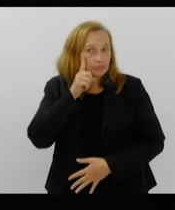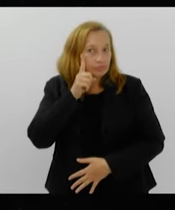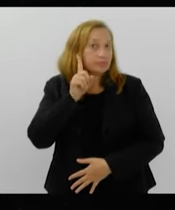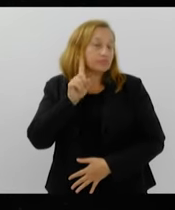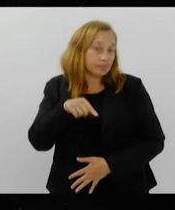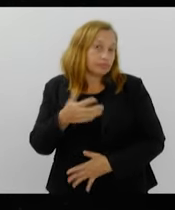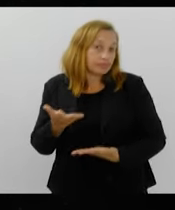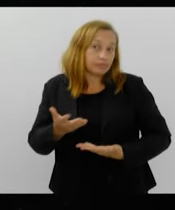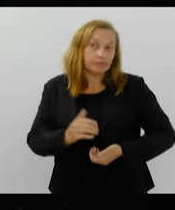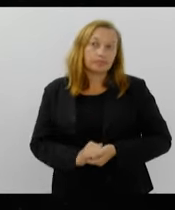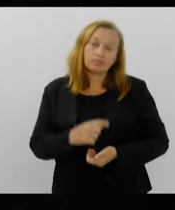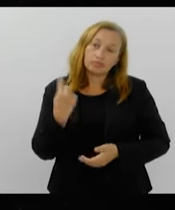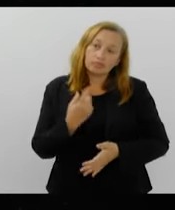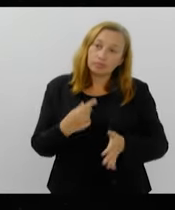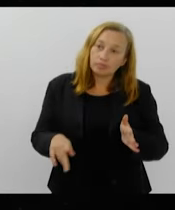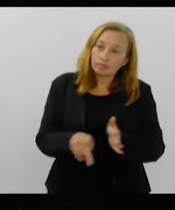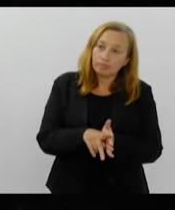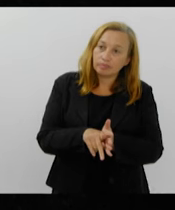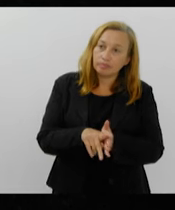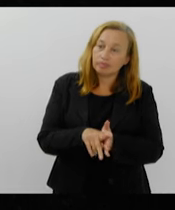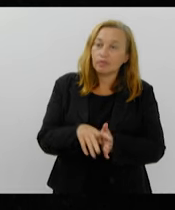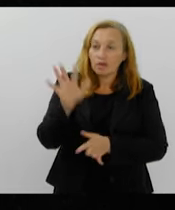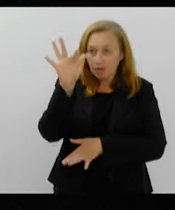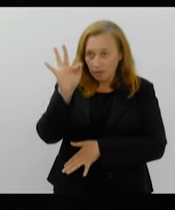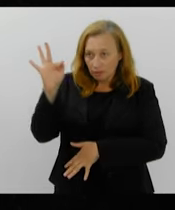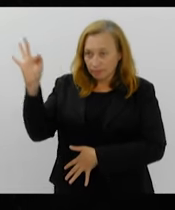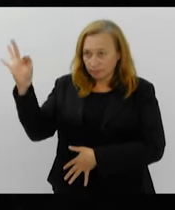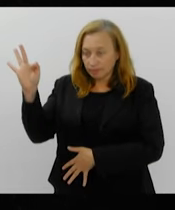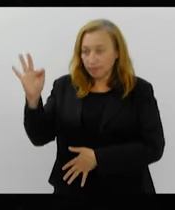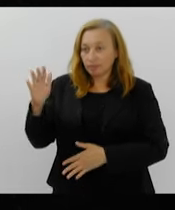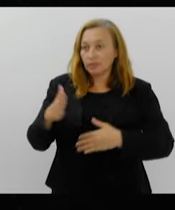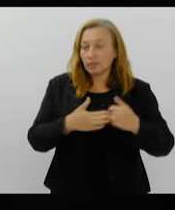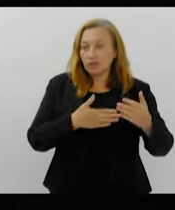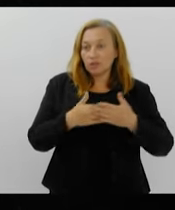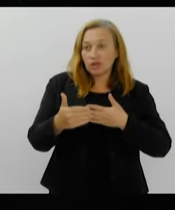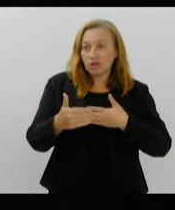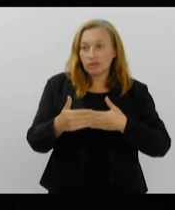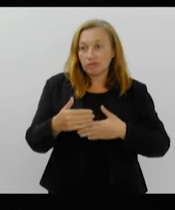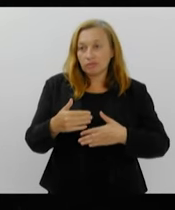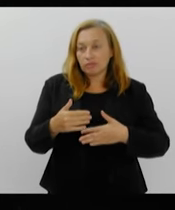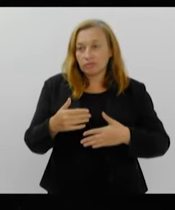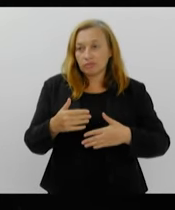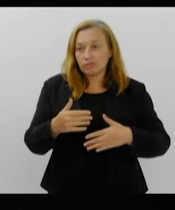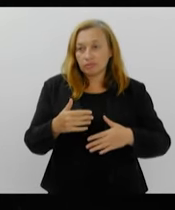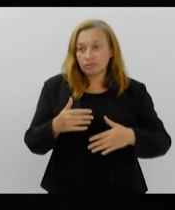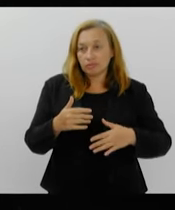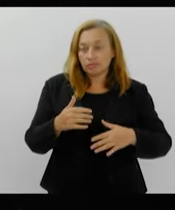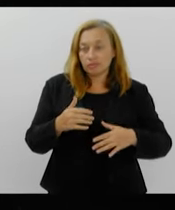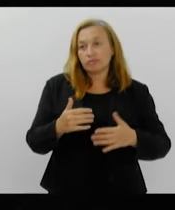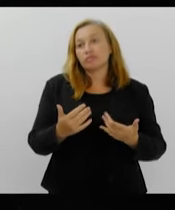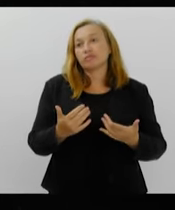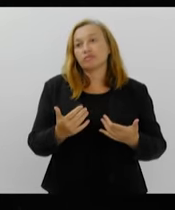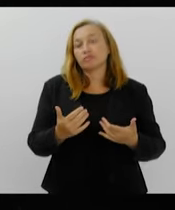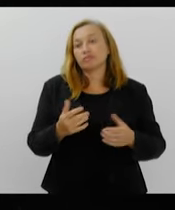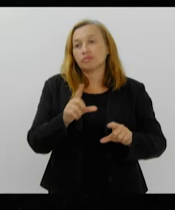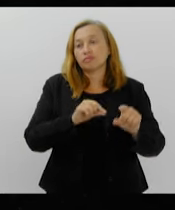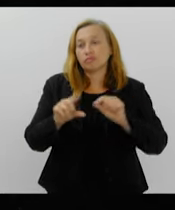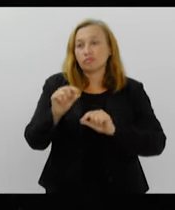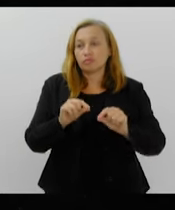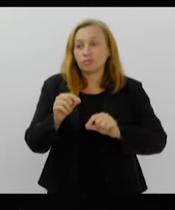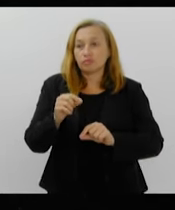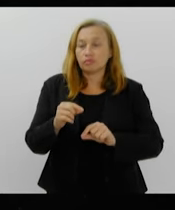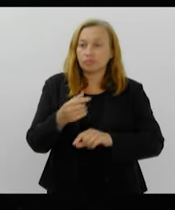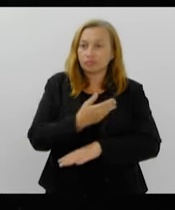somos parte da Federação e toda e qualquer medida tomada pelo Governo Federal